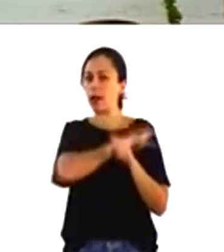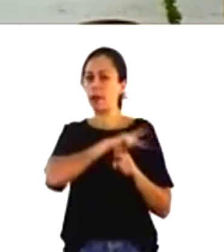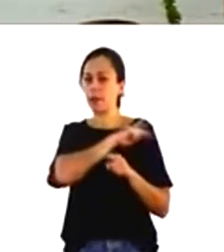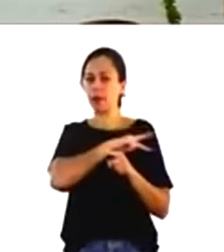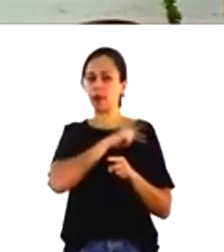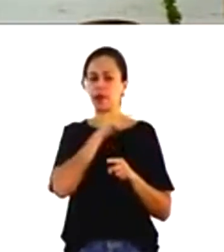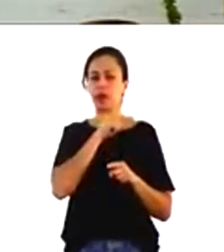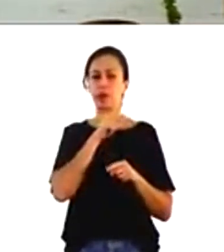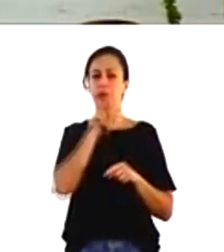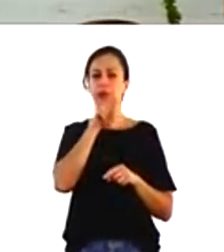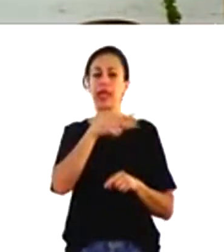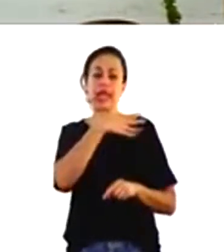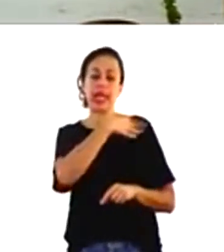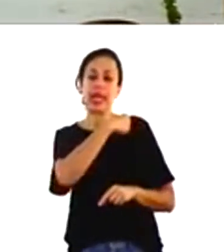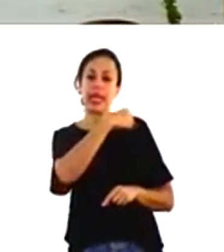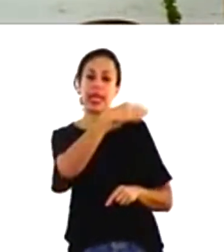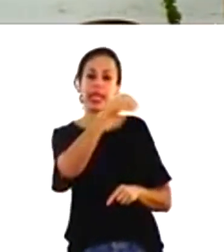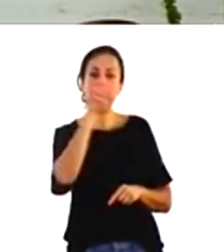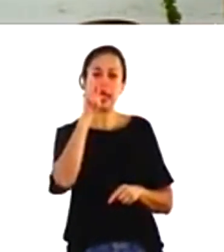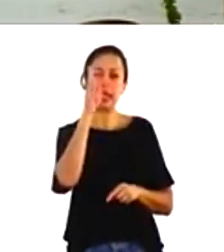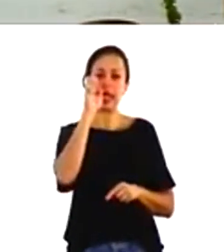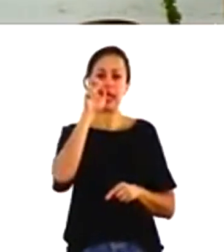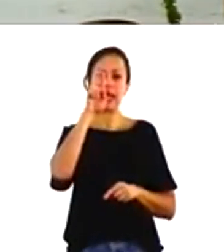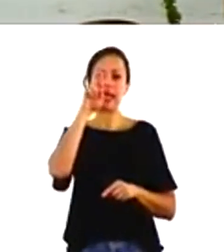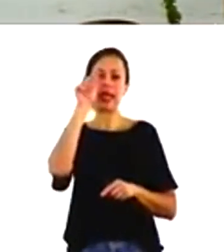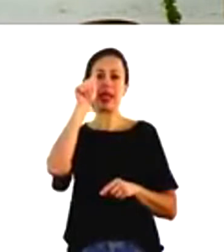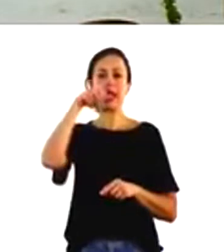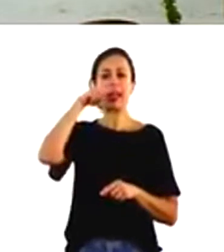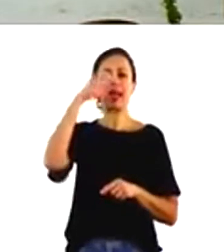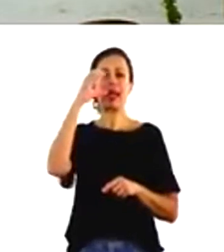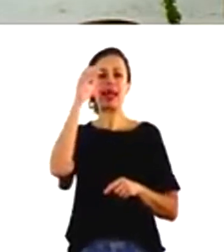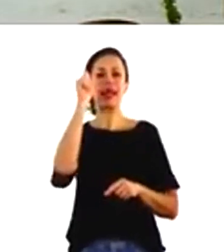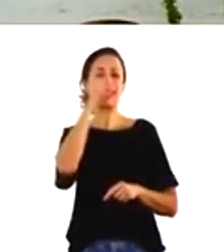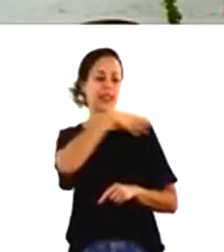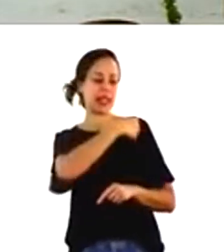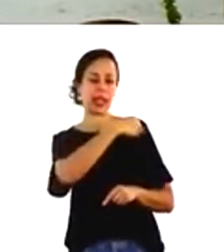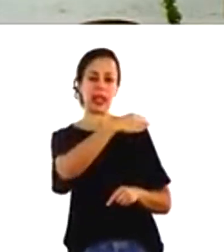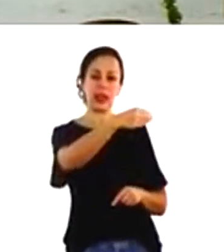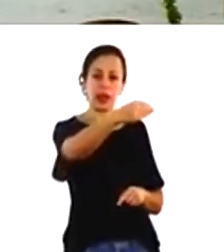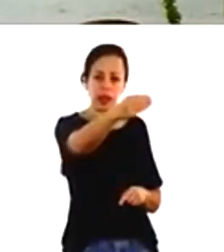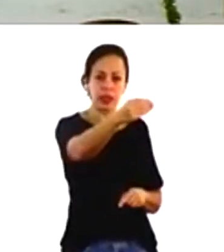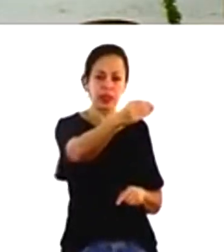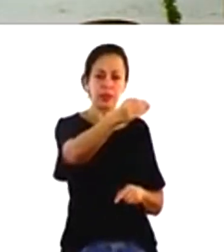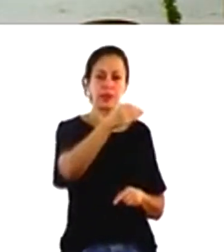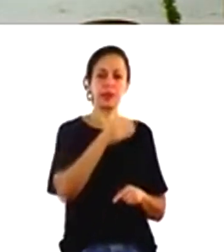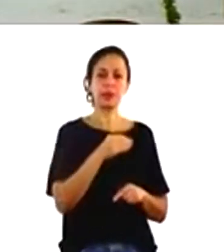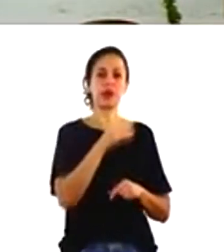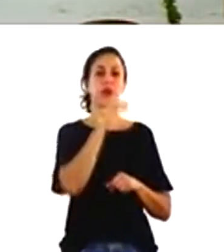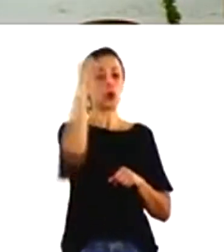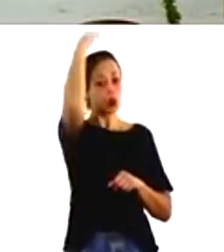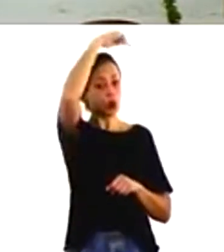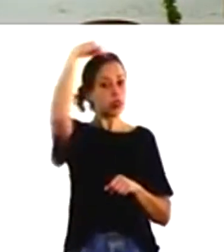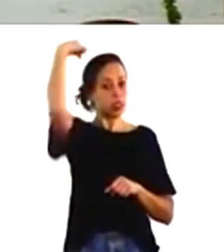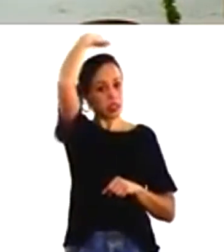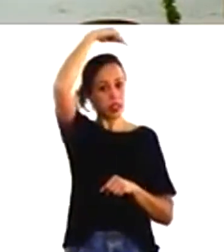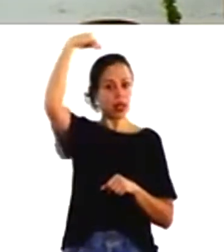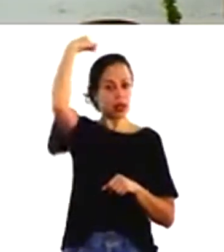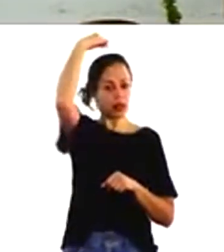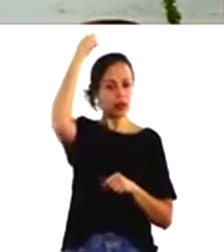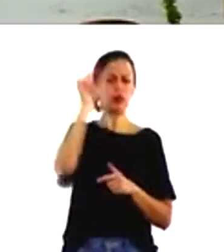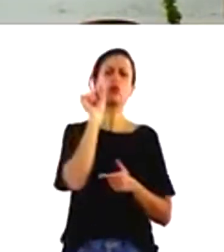Herança dos santos. Herança nos santos. O que é